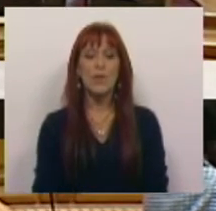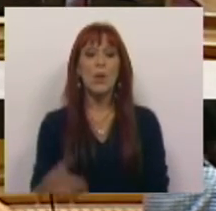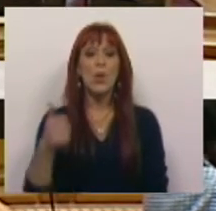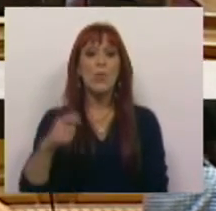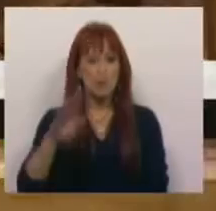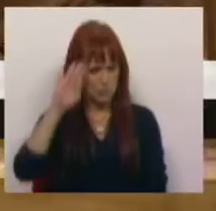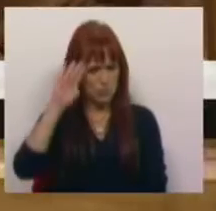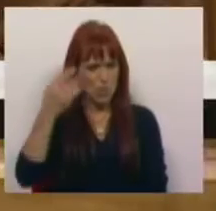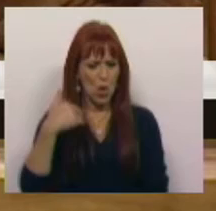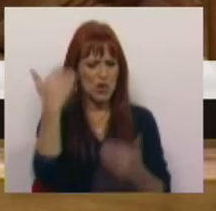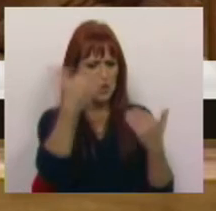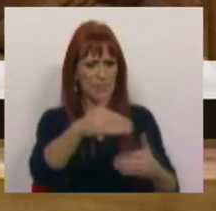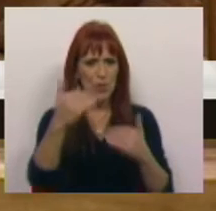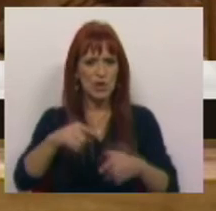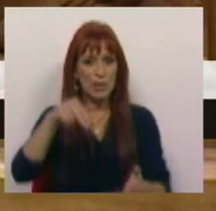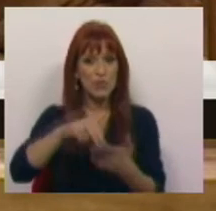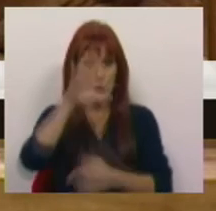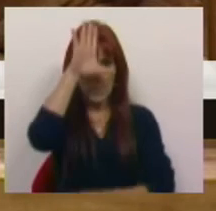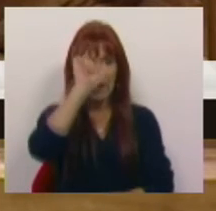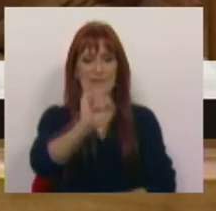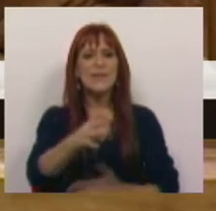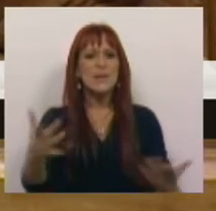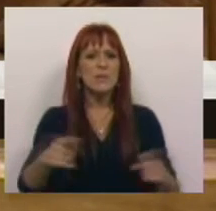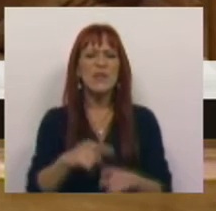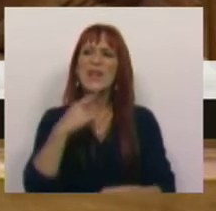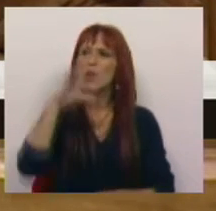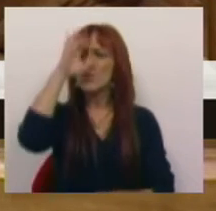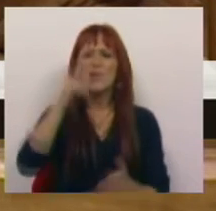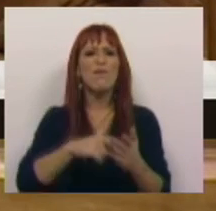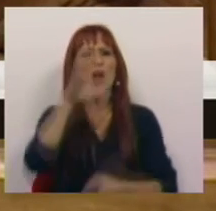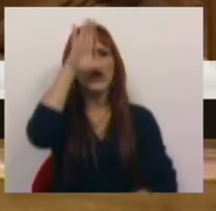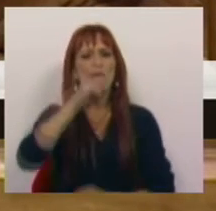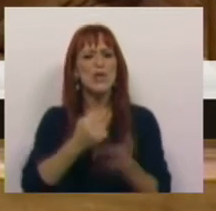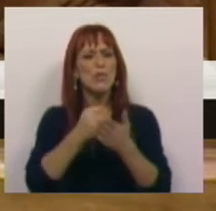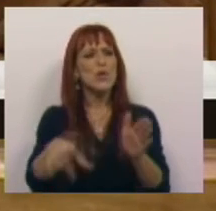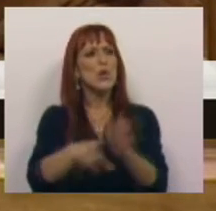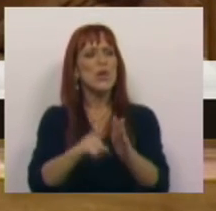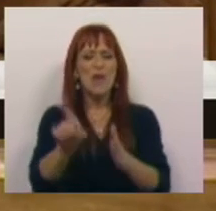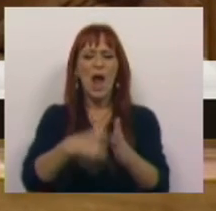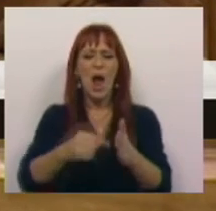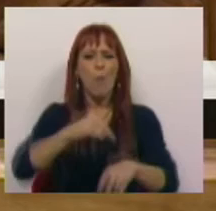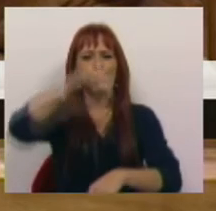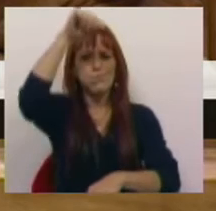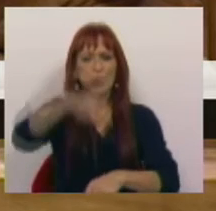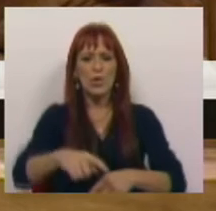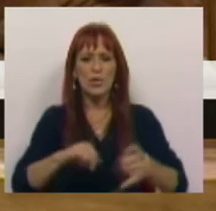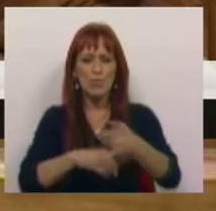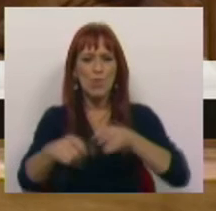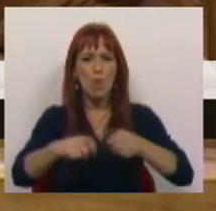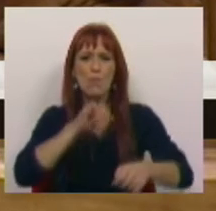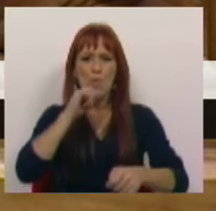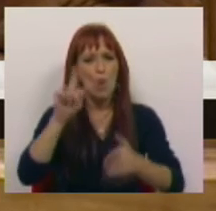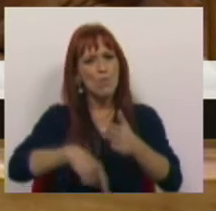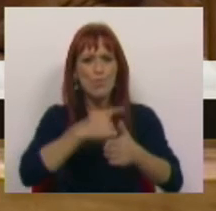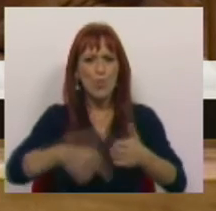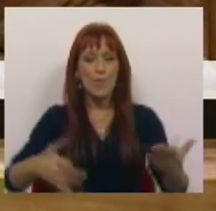O Bloco não desconhece os limites da posição do Governo. Diz o Governo que falta ao Estado o suporte legal para cancelar de imediato as concessões que ainda não